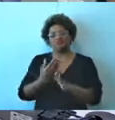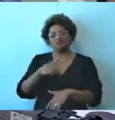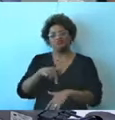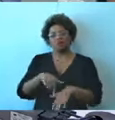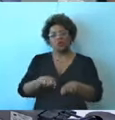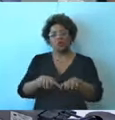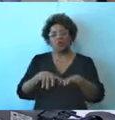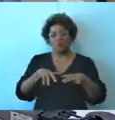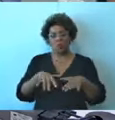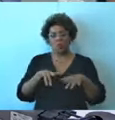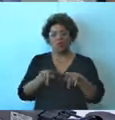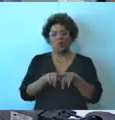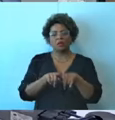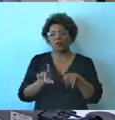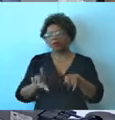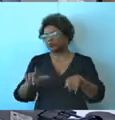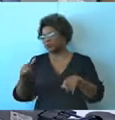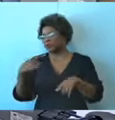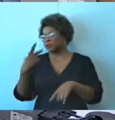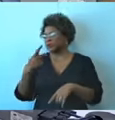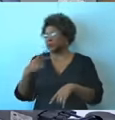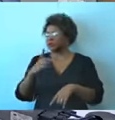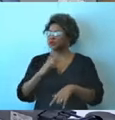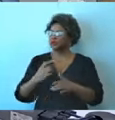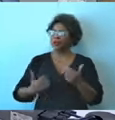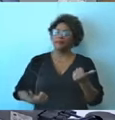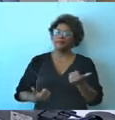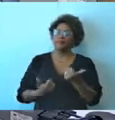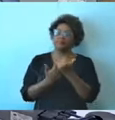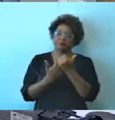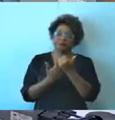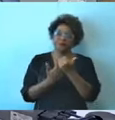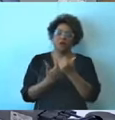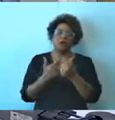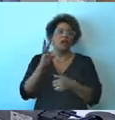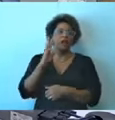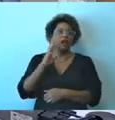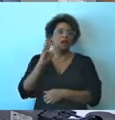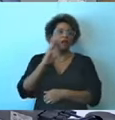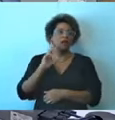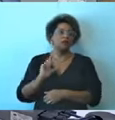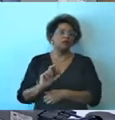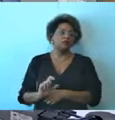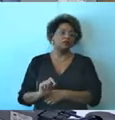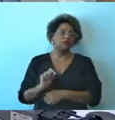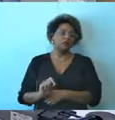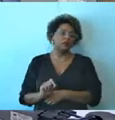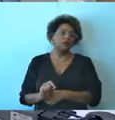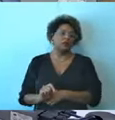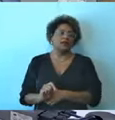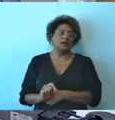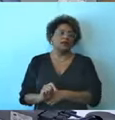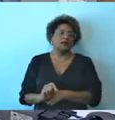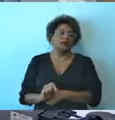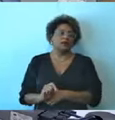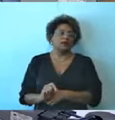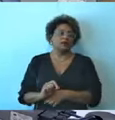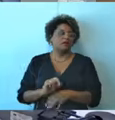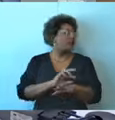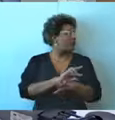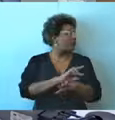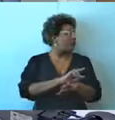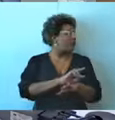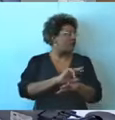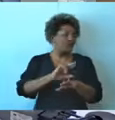E parabenizo os demais por terem aprovado também, porque nós lembramos muito dos nossos